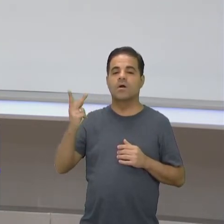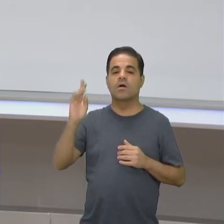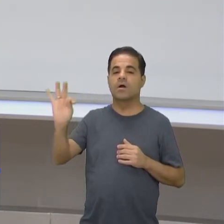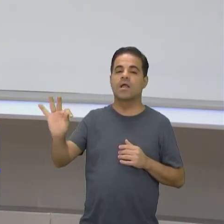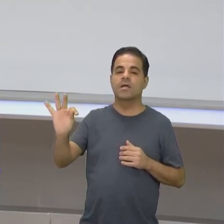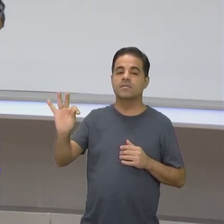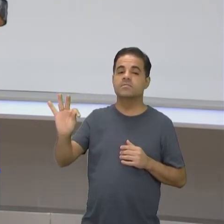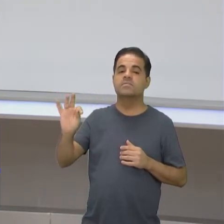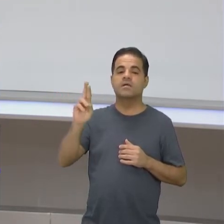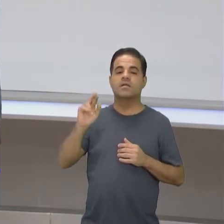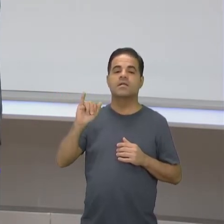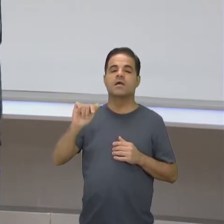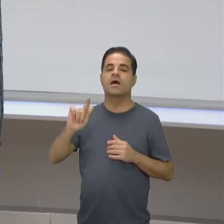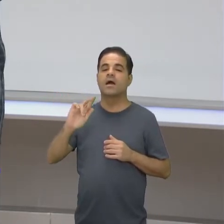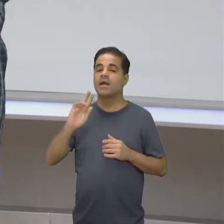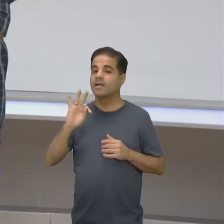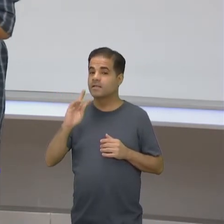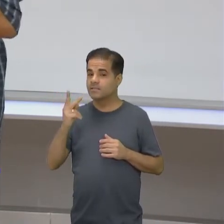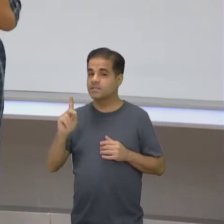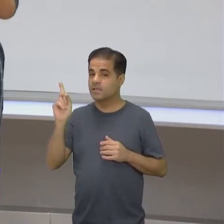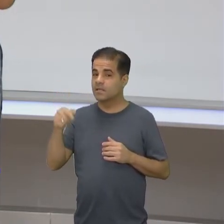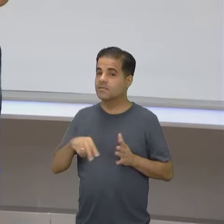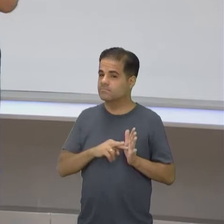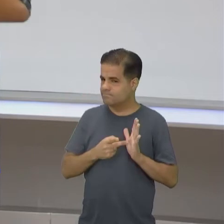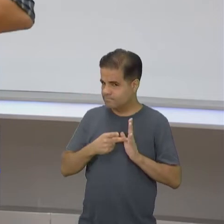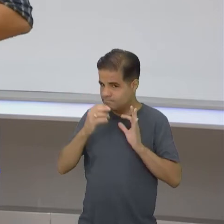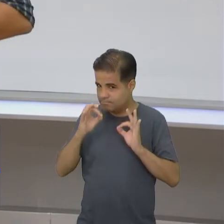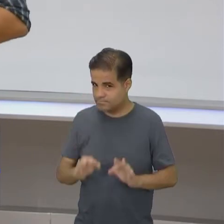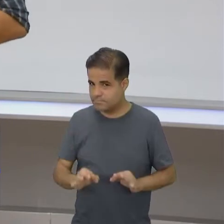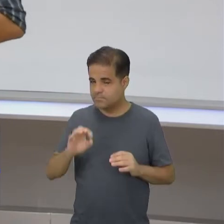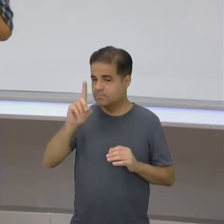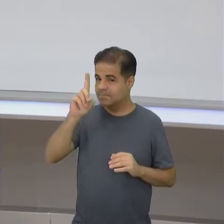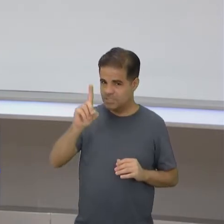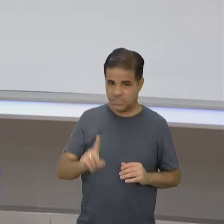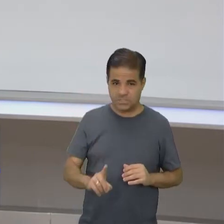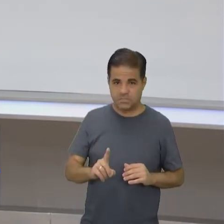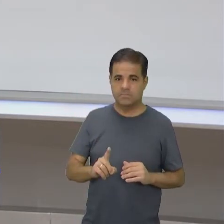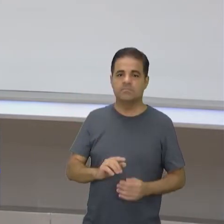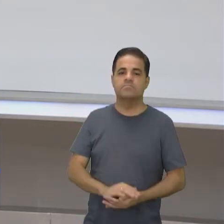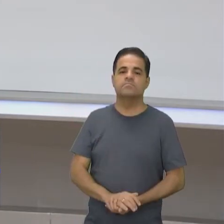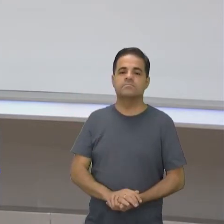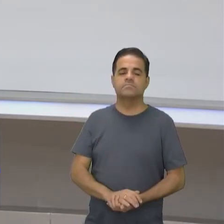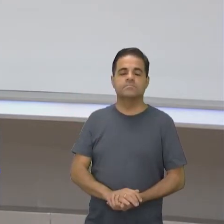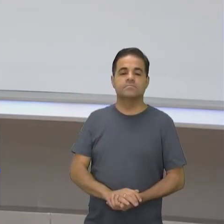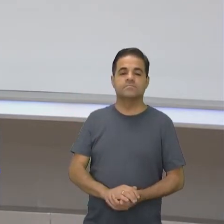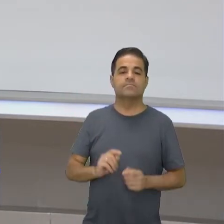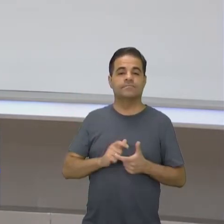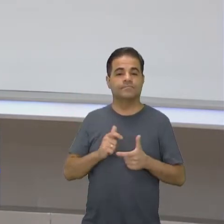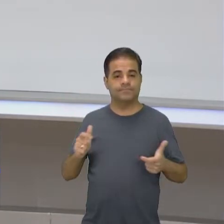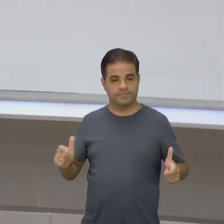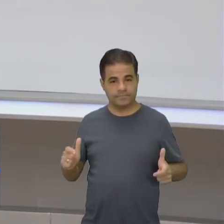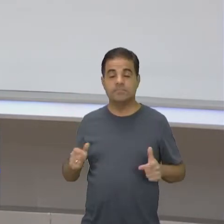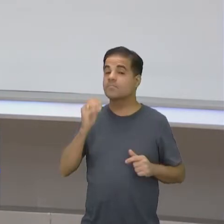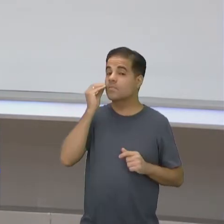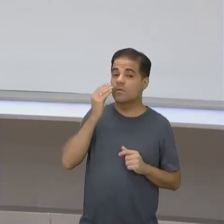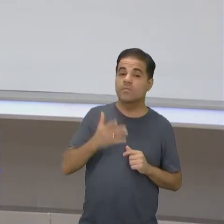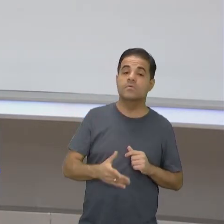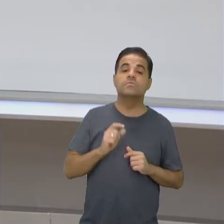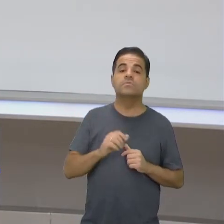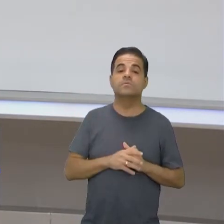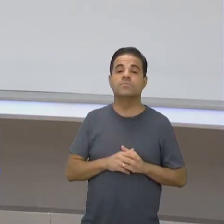Right. Também é aqui, ó. Também é sinônimo de correto, direito, né? Left é esquerdo. Estrutural revela,